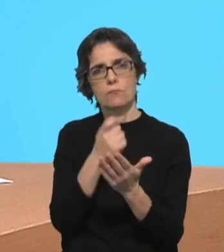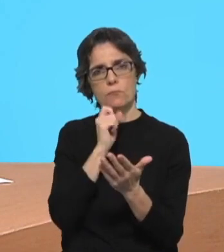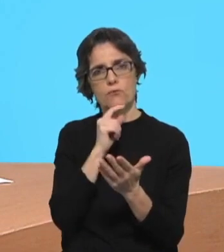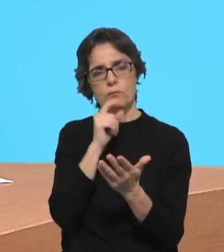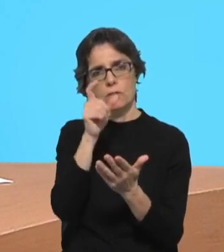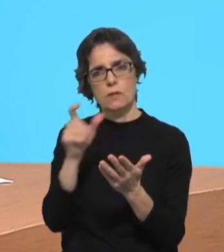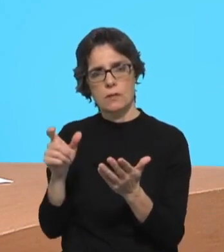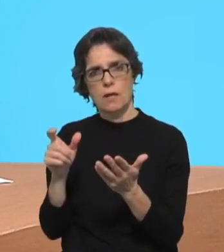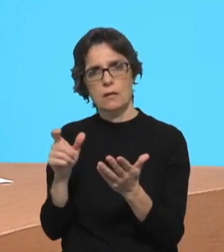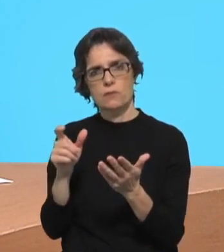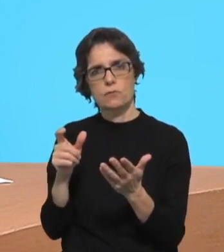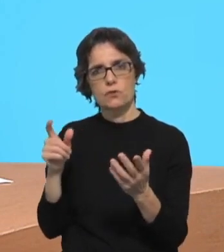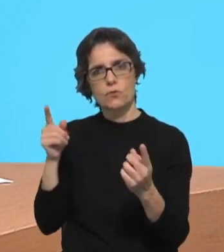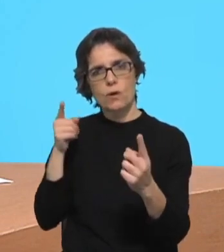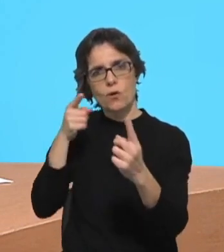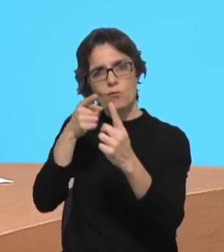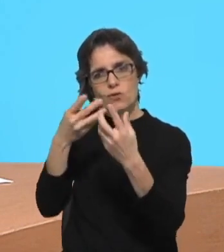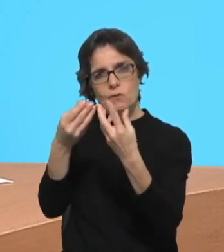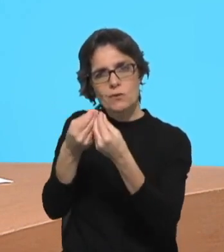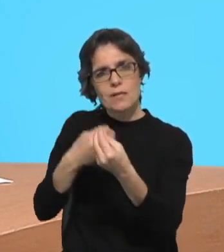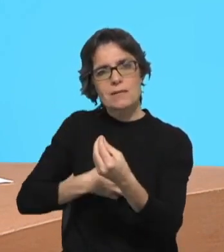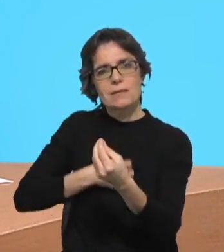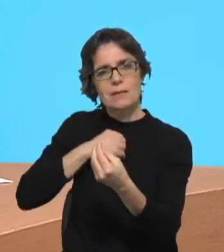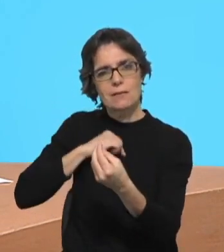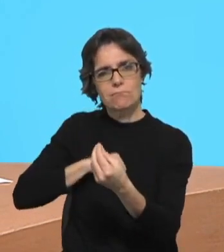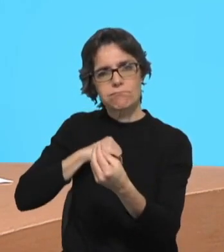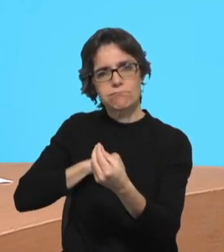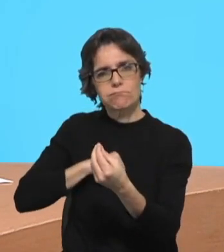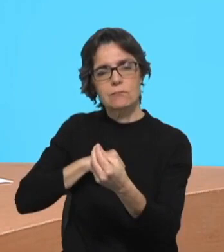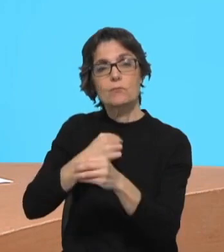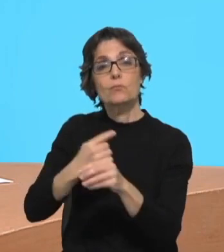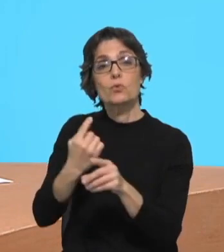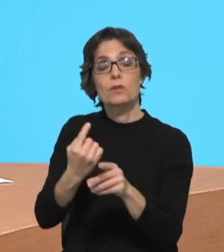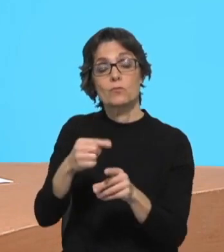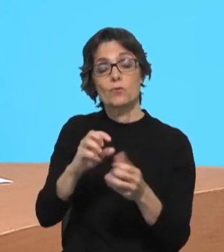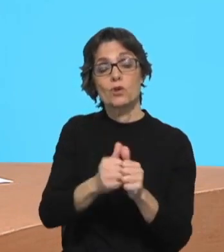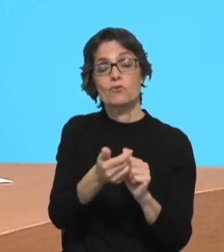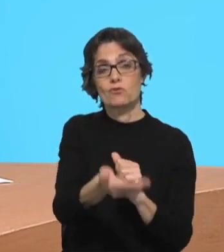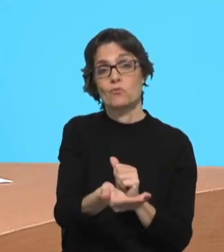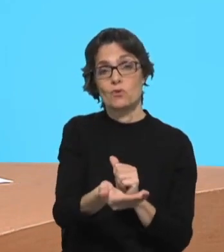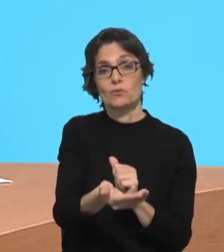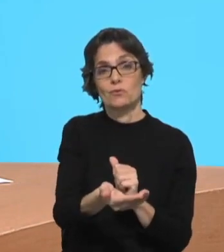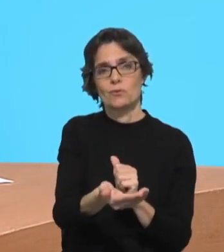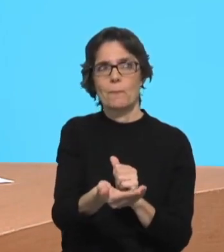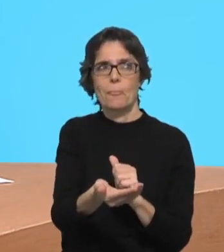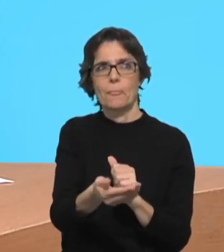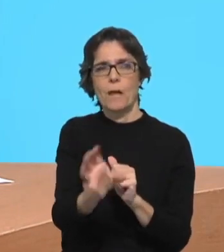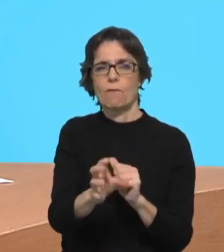para objetivos comuns que nos solidarizam. Porque, de facto, o desporto, em particular na sua dimensão de jogo,